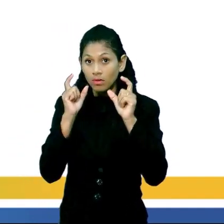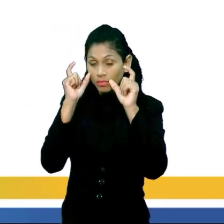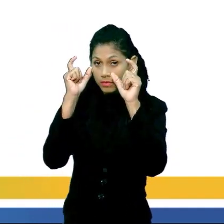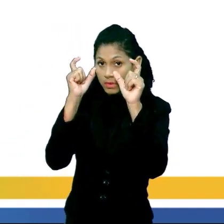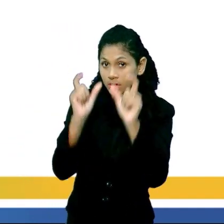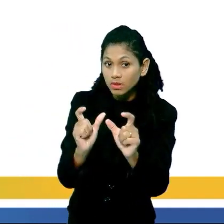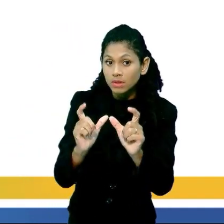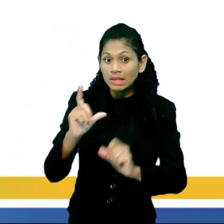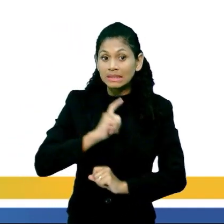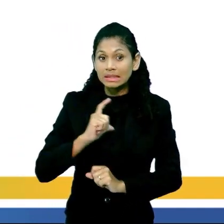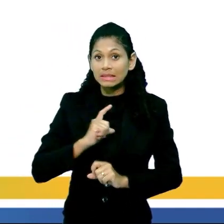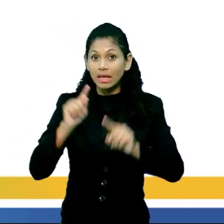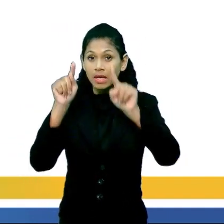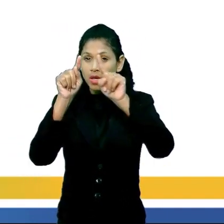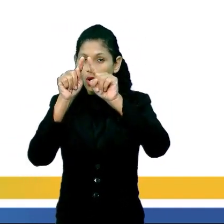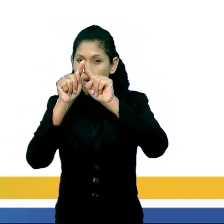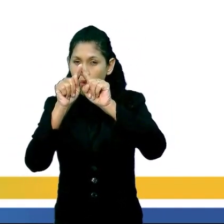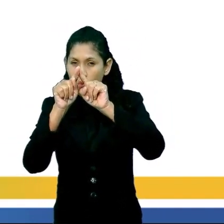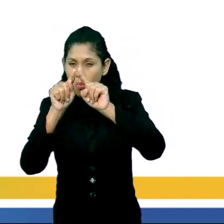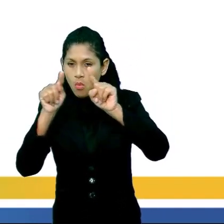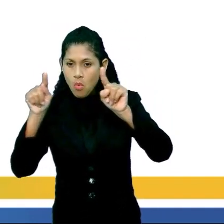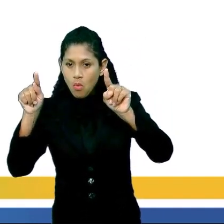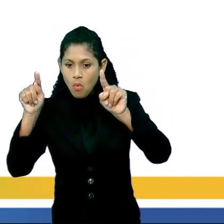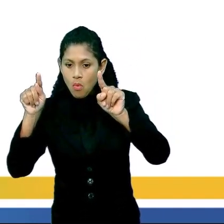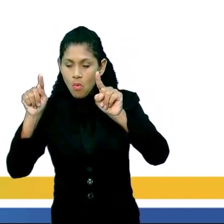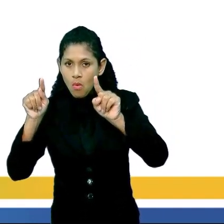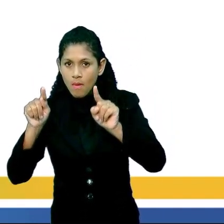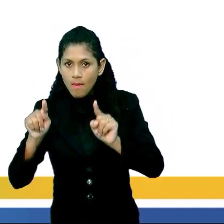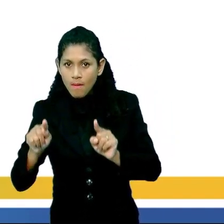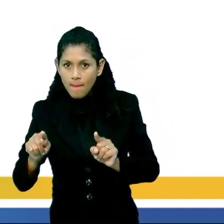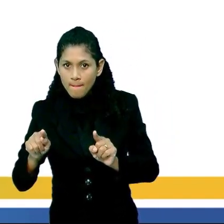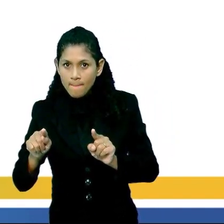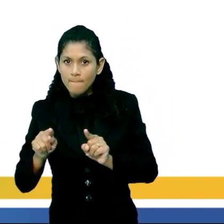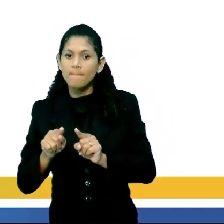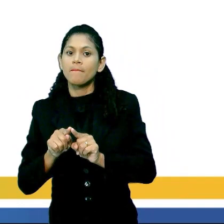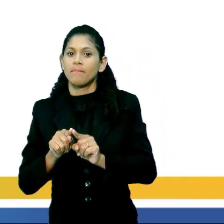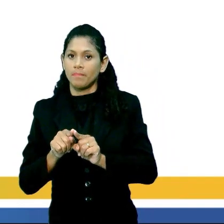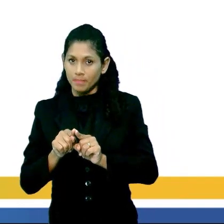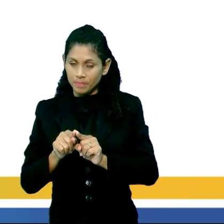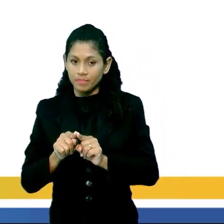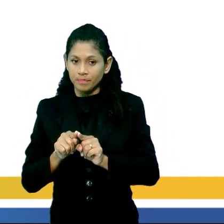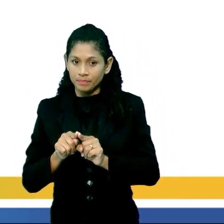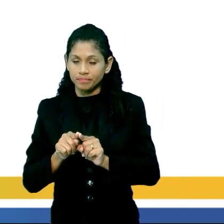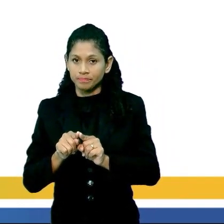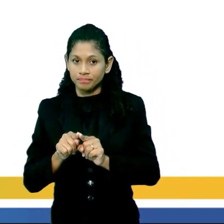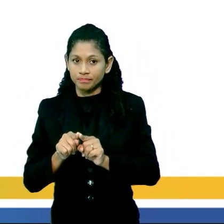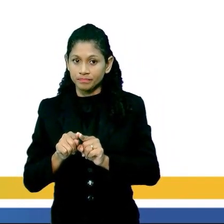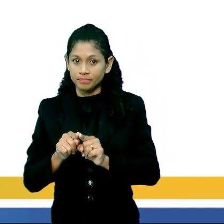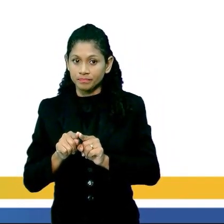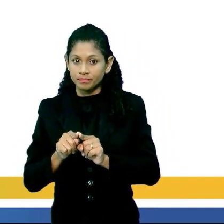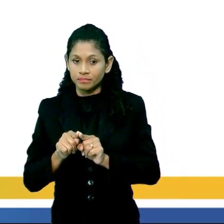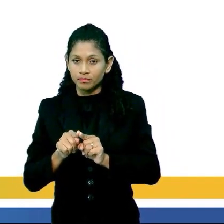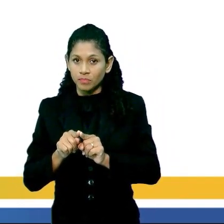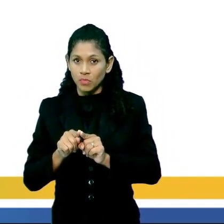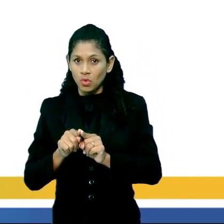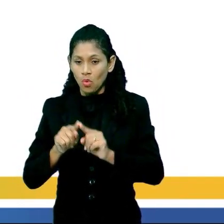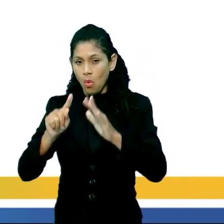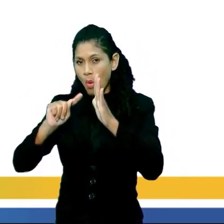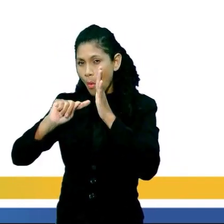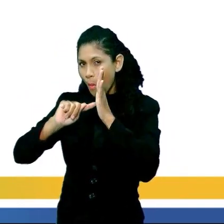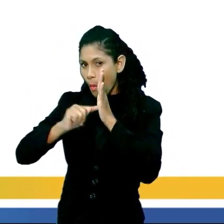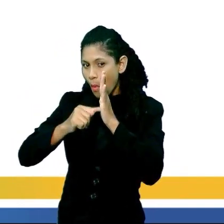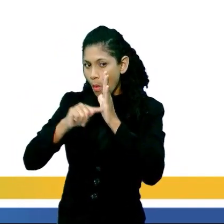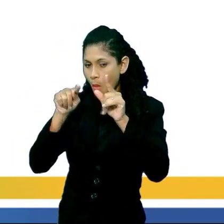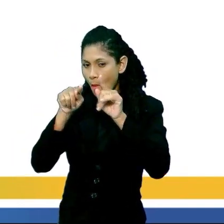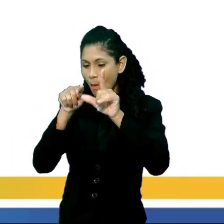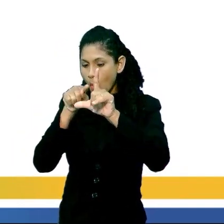nós temos um quadrado ali no meio, onde eu tenho 2 pontos de 90 graus, num triângulo